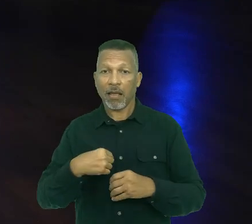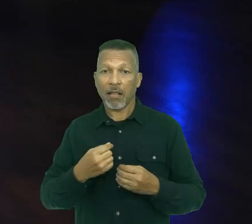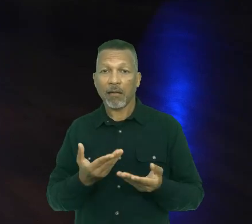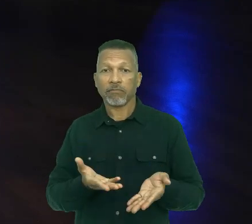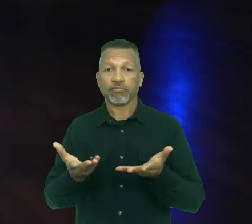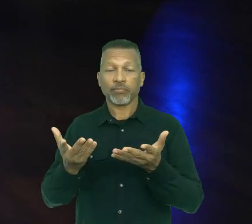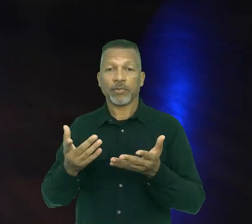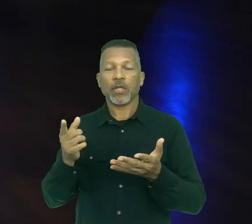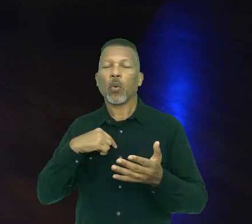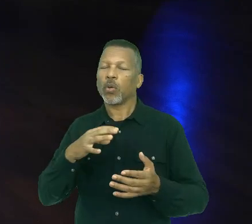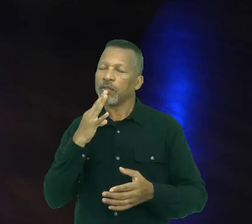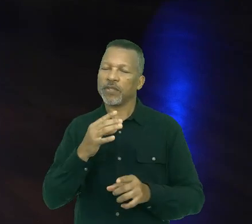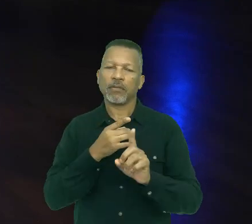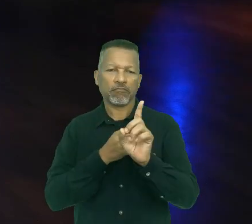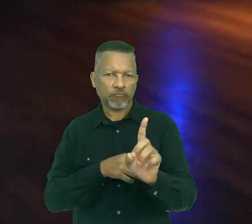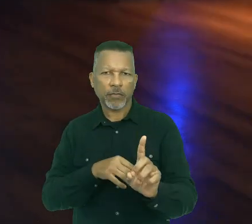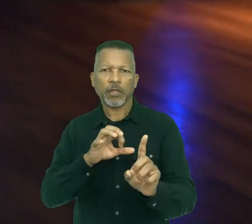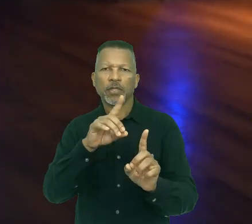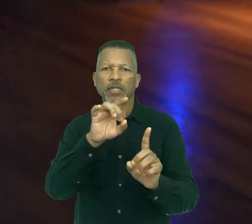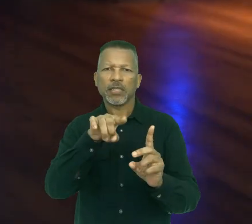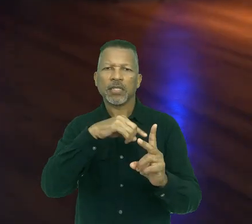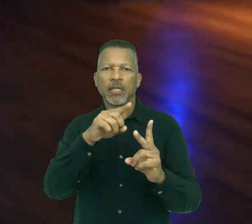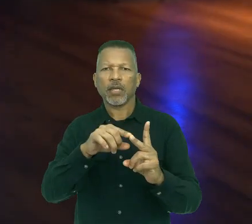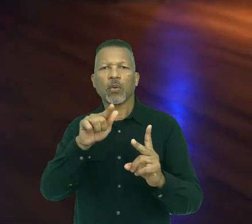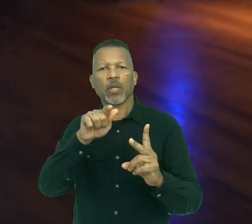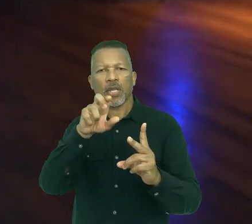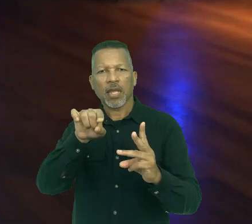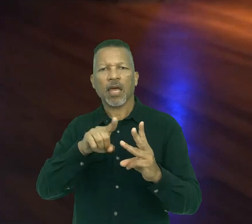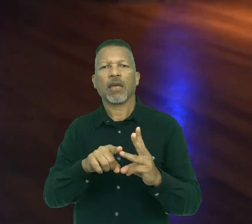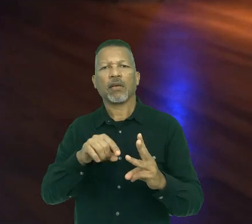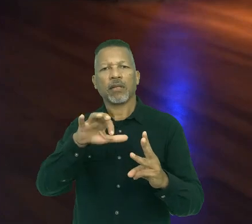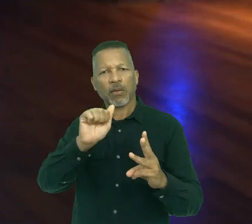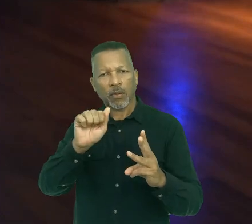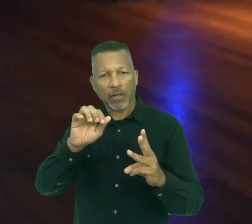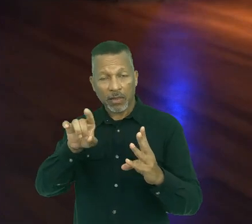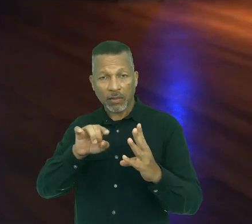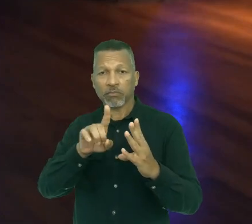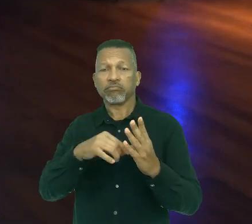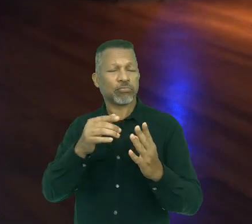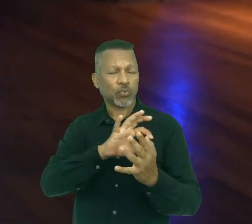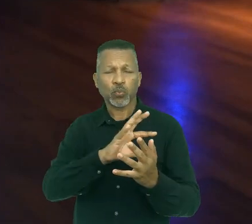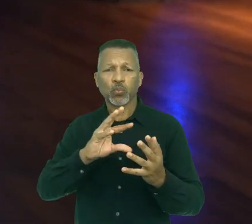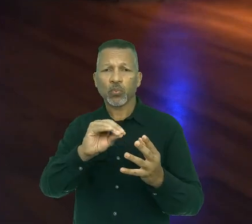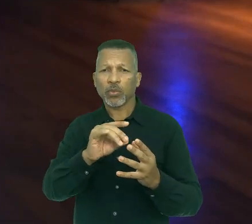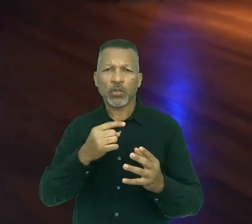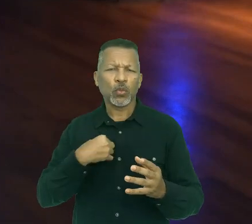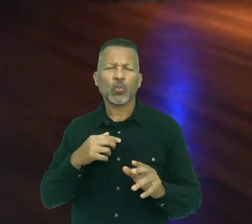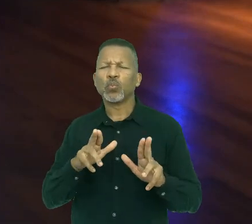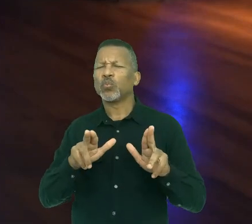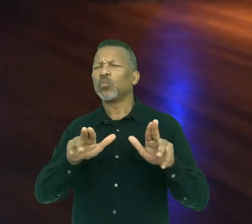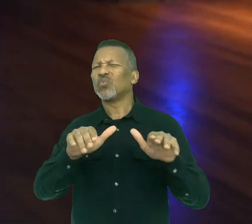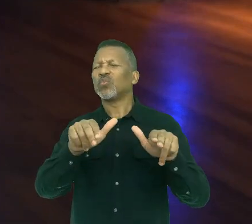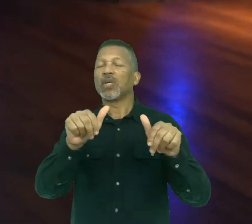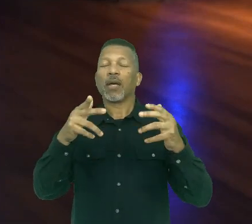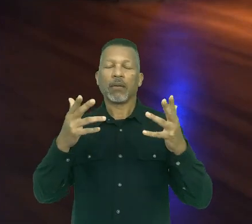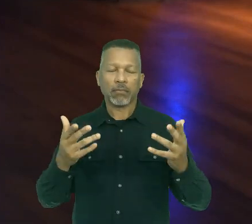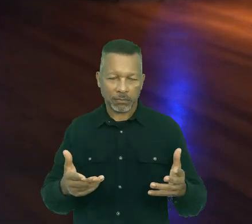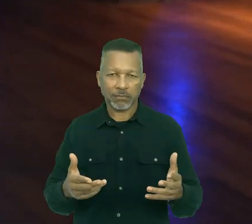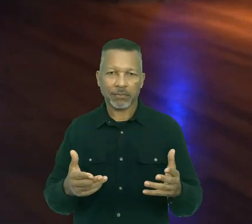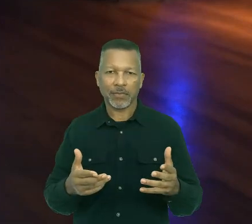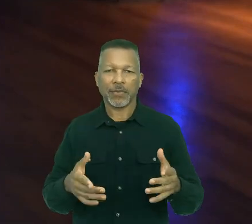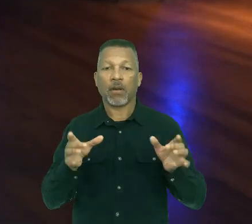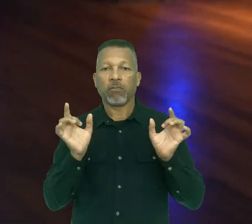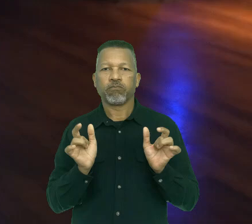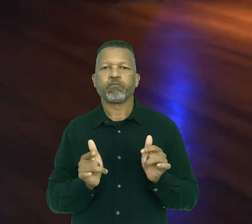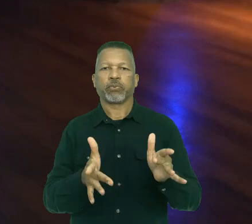conheci o Darcy, conheci o Guarnieri, conheci o Ademar Pinto Coelho, conheci o Adão. E nunca mais